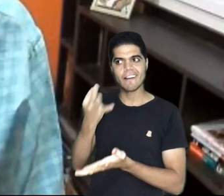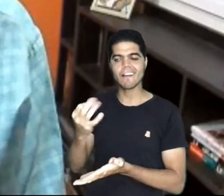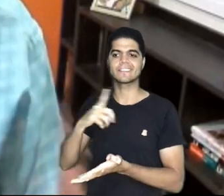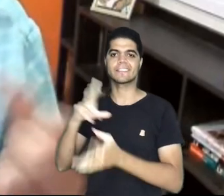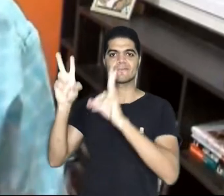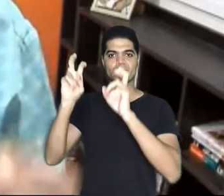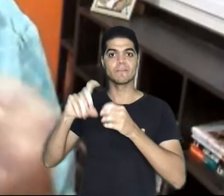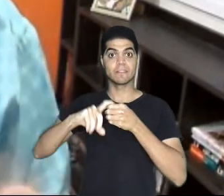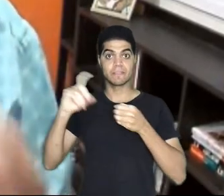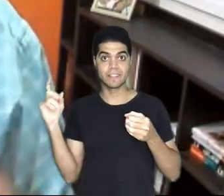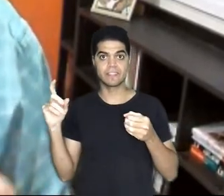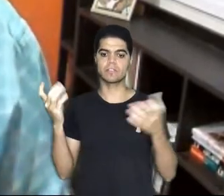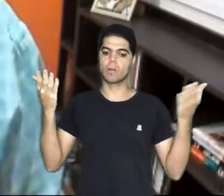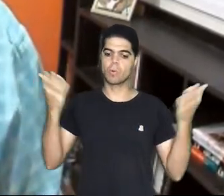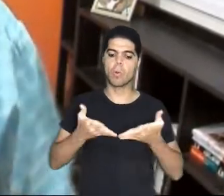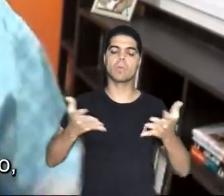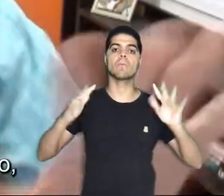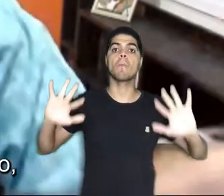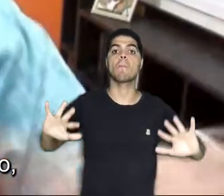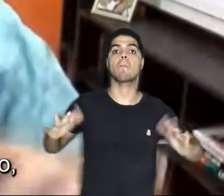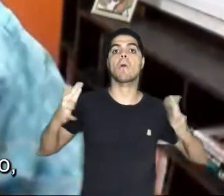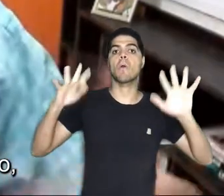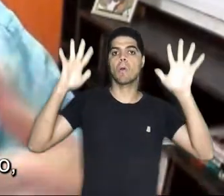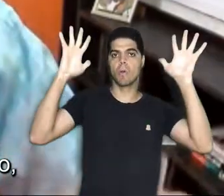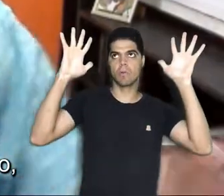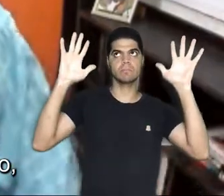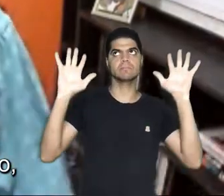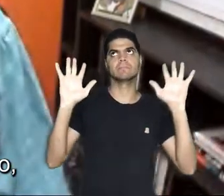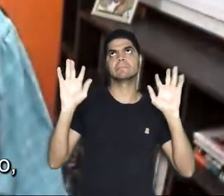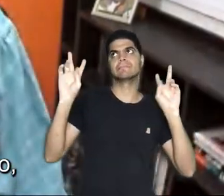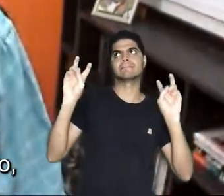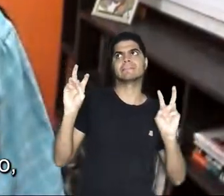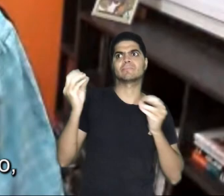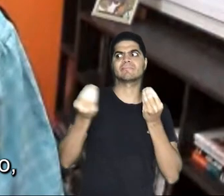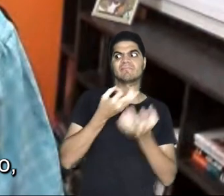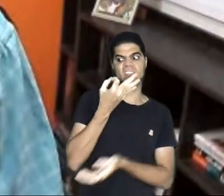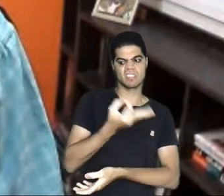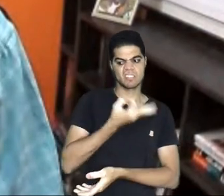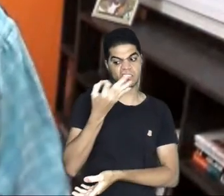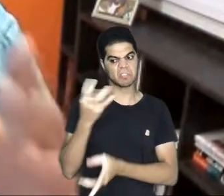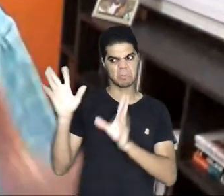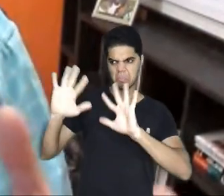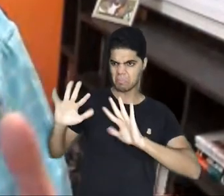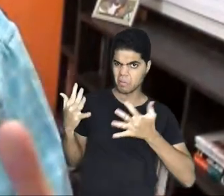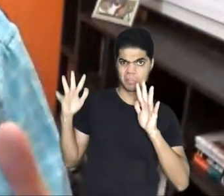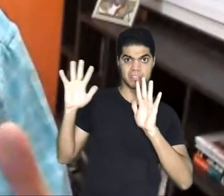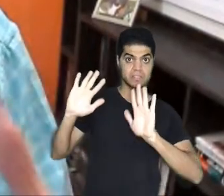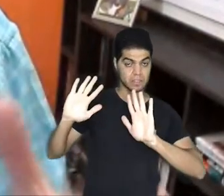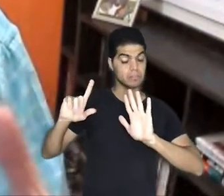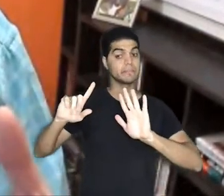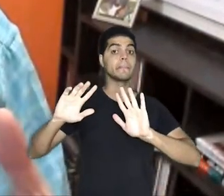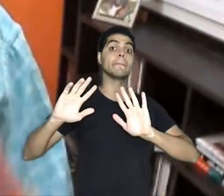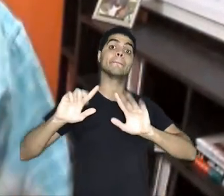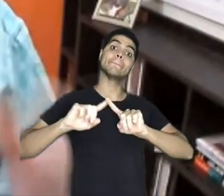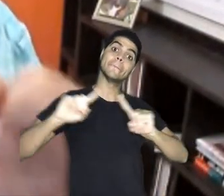tema. Essa é uma comemoração, quando a gente fala de comemoração, é sempre numa perspectiva crítica, claro, que vale a pena.